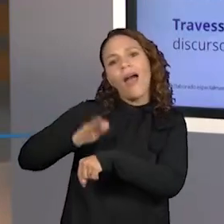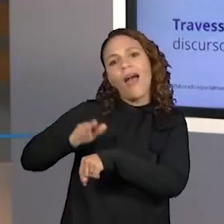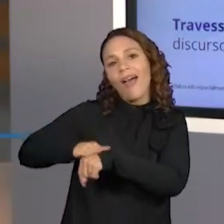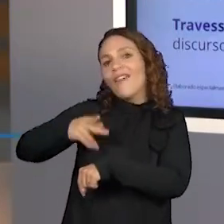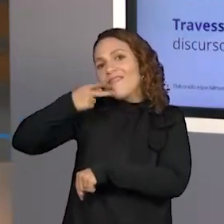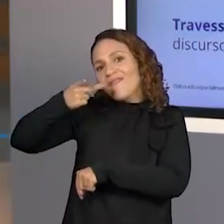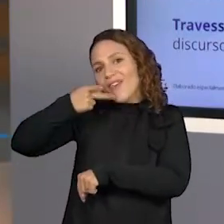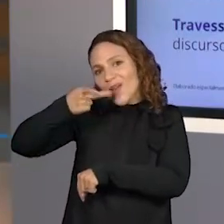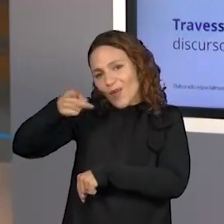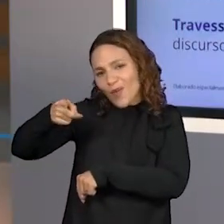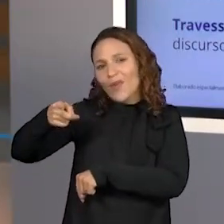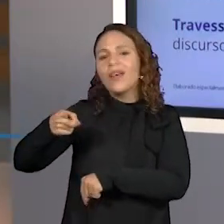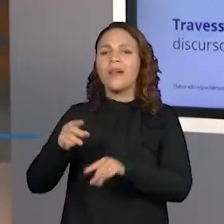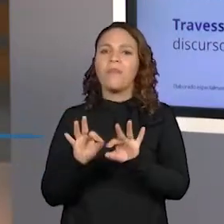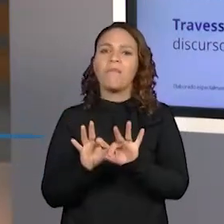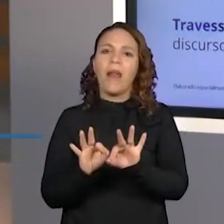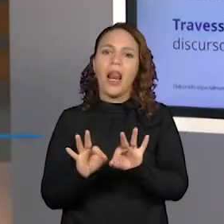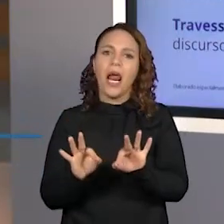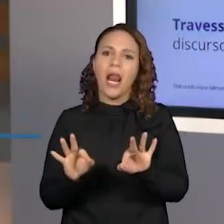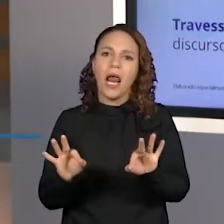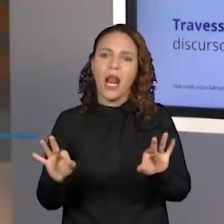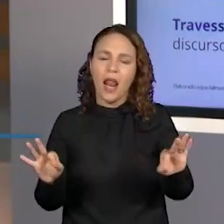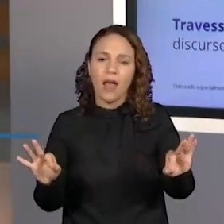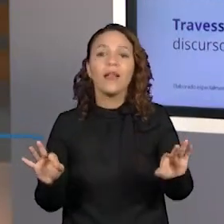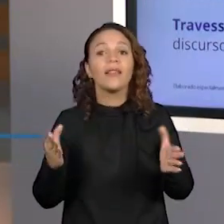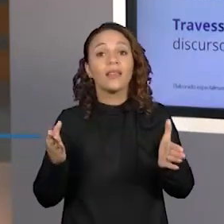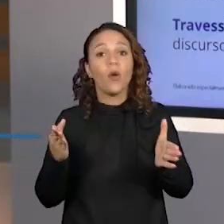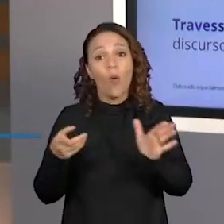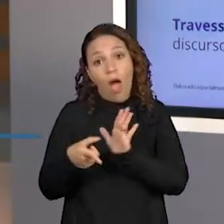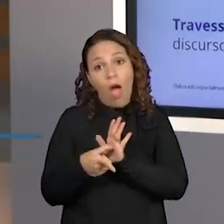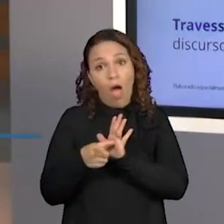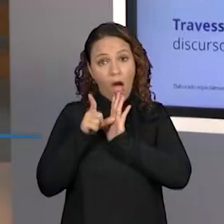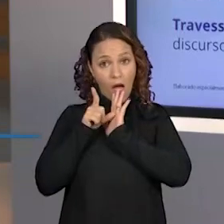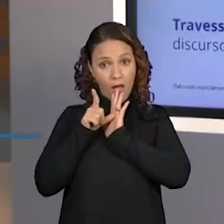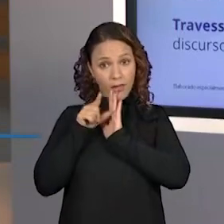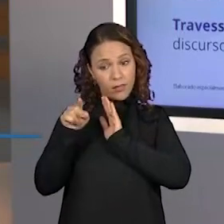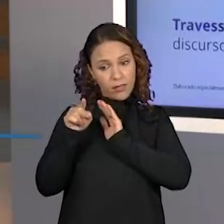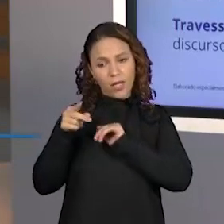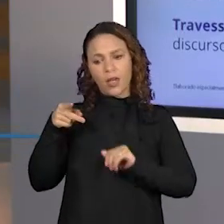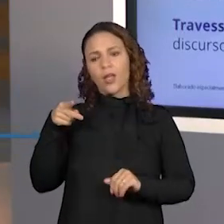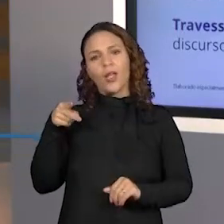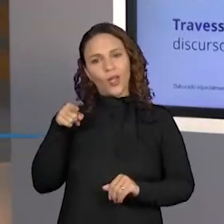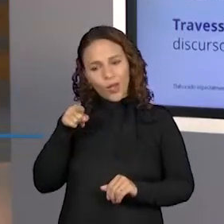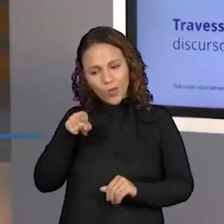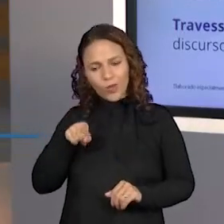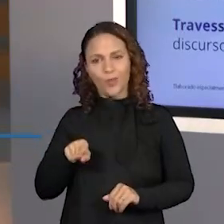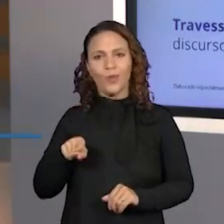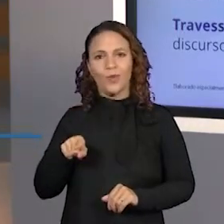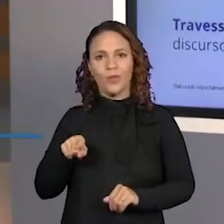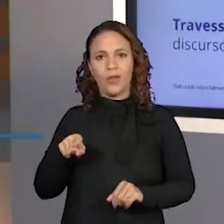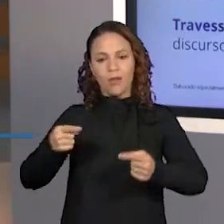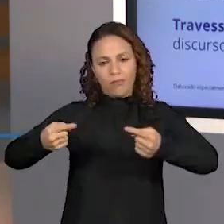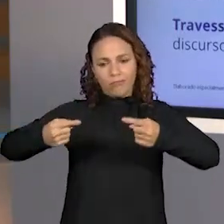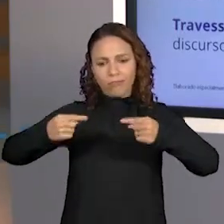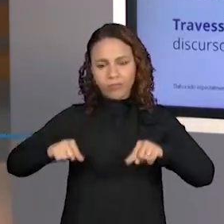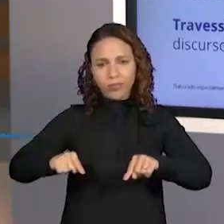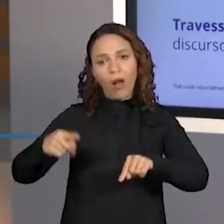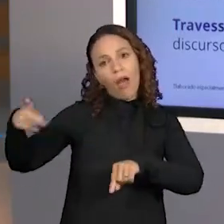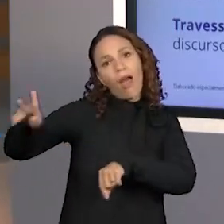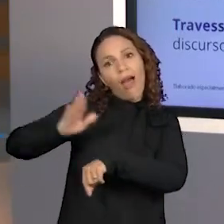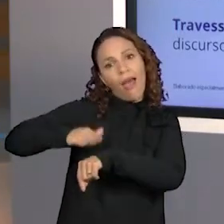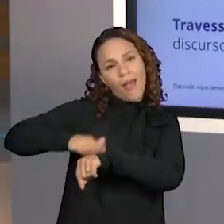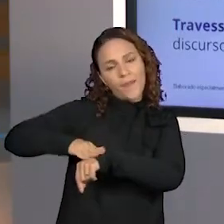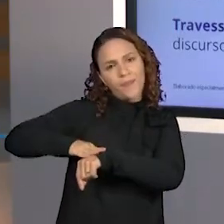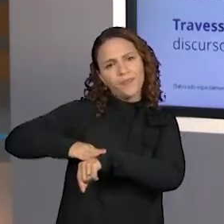texto irá falar posteriormente, eu vou colocar 2 pontos. Para que serve isso, professor? Para eu, o